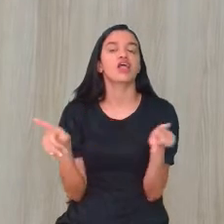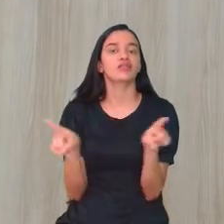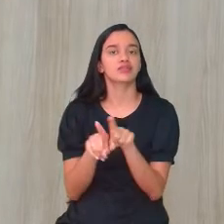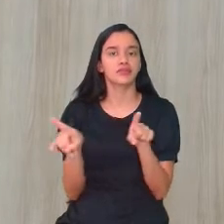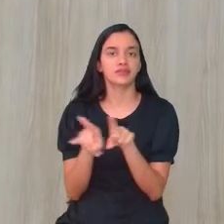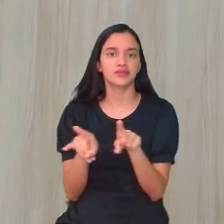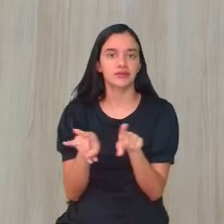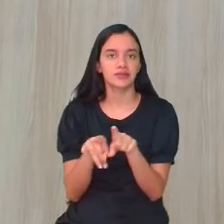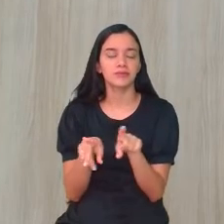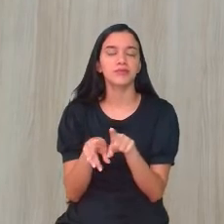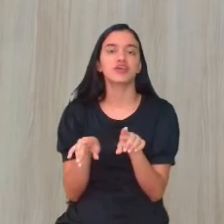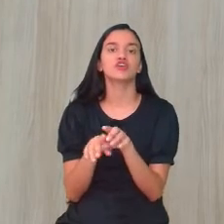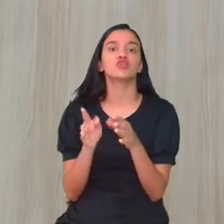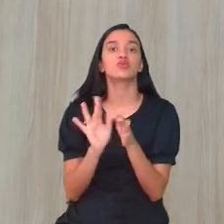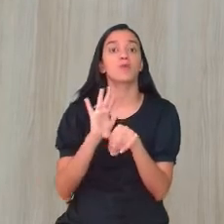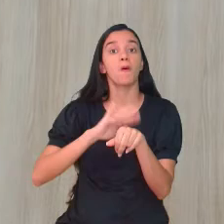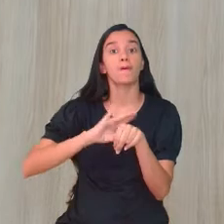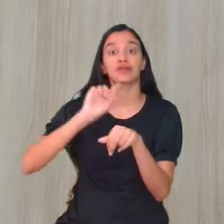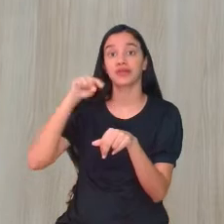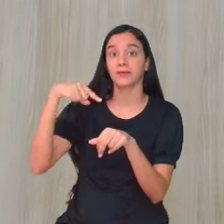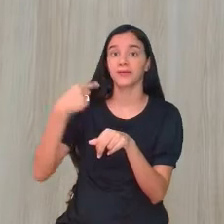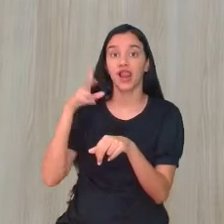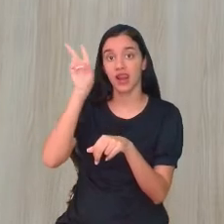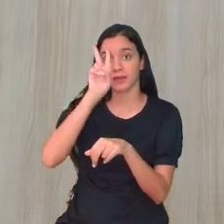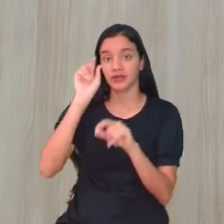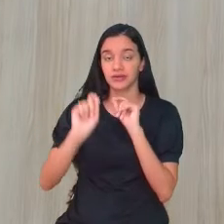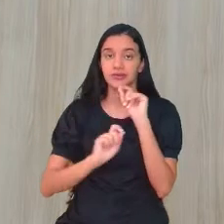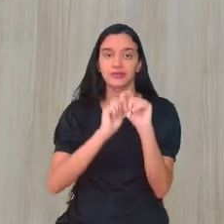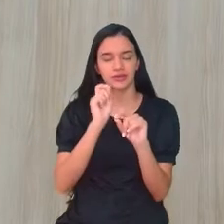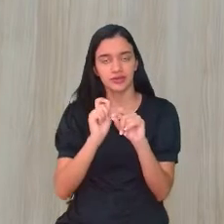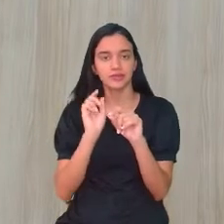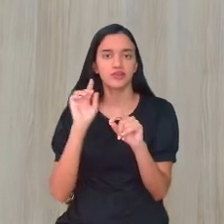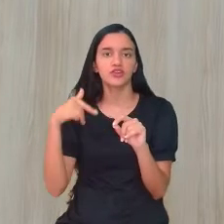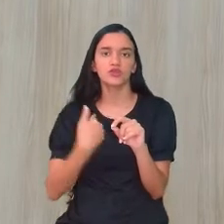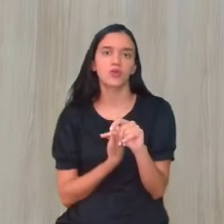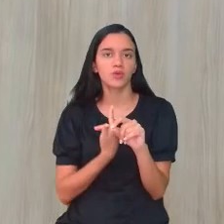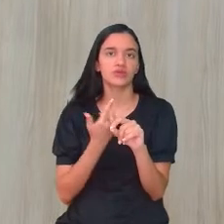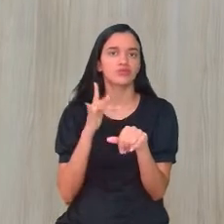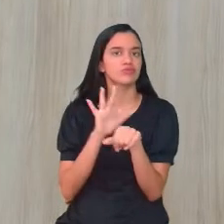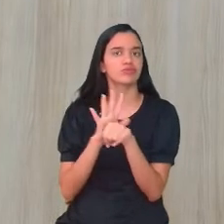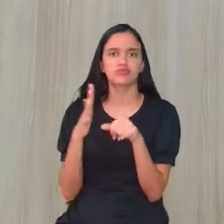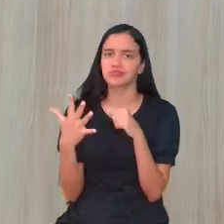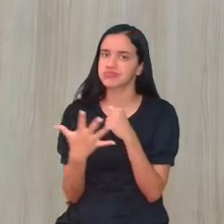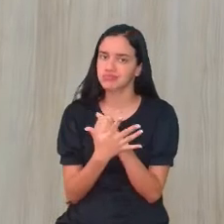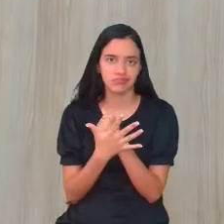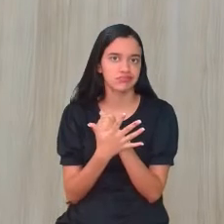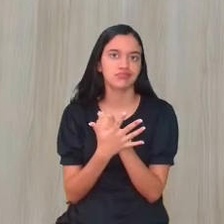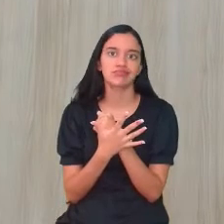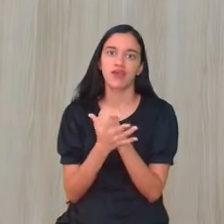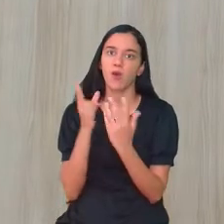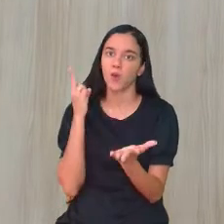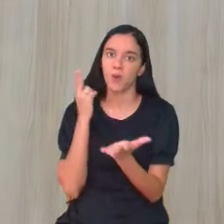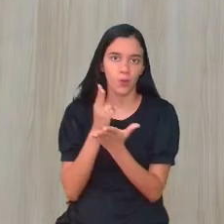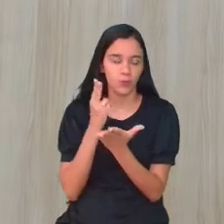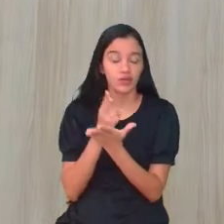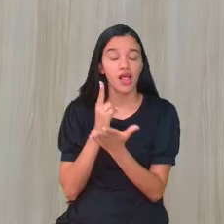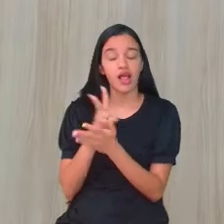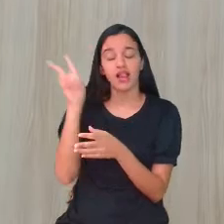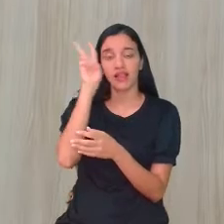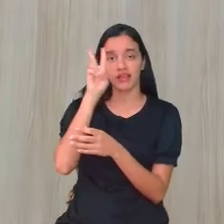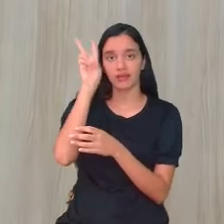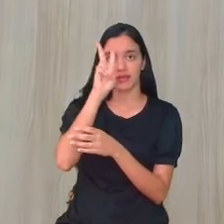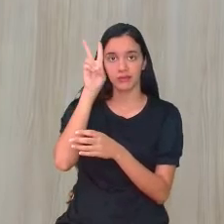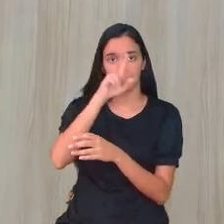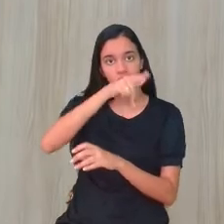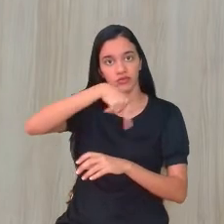também no momento posterior, lembrando que, inclusive, nós ainda não saímos da pandemia. Lembrar você,